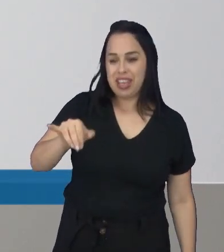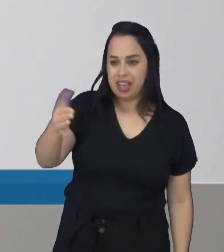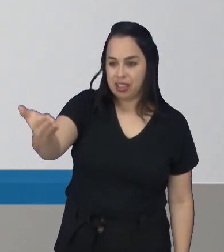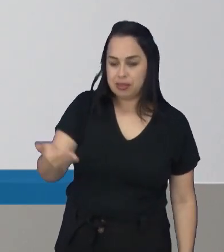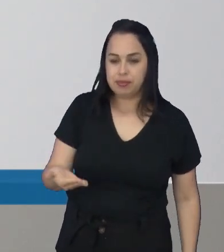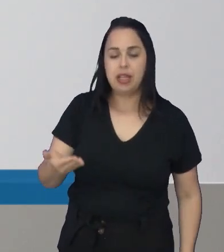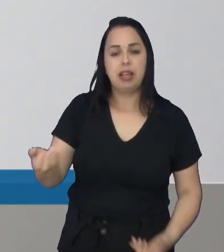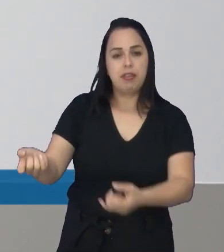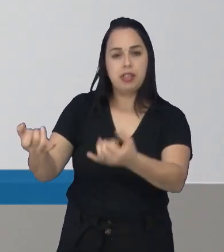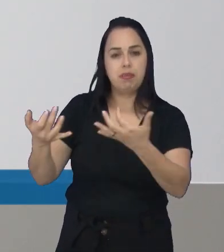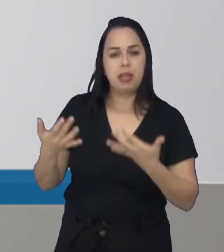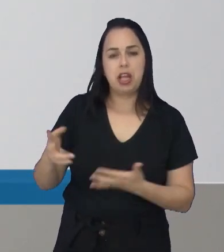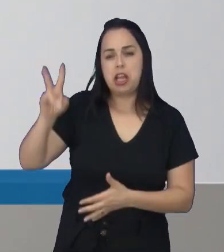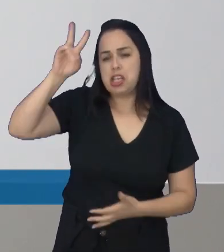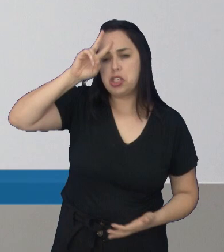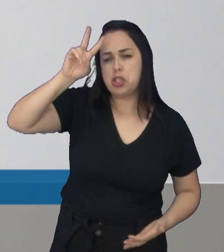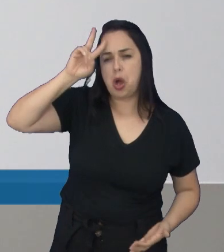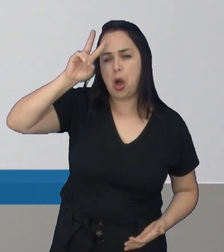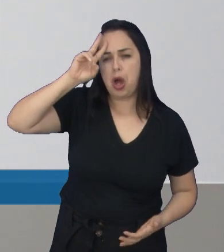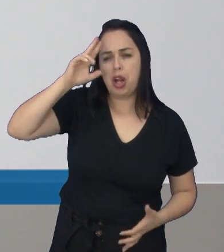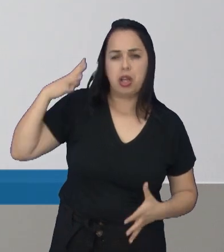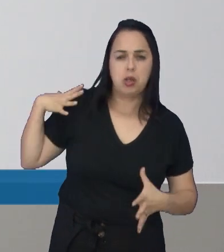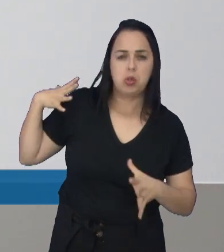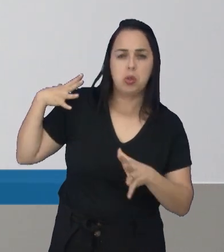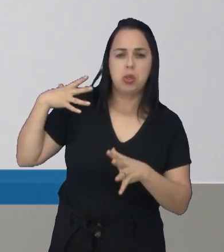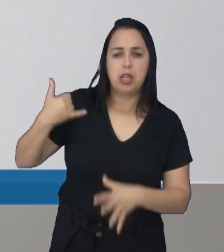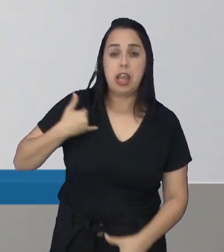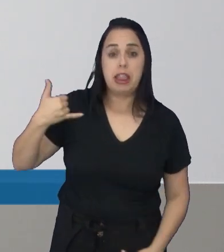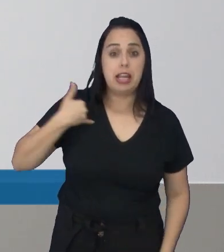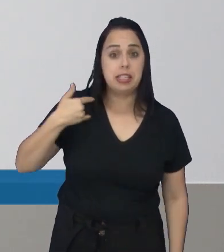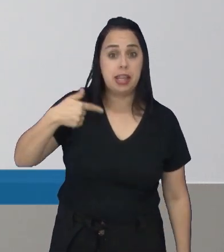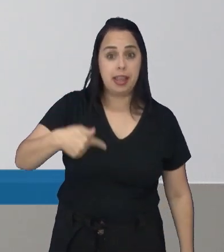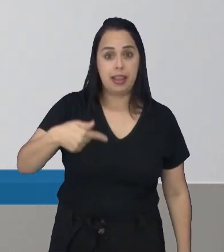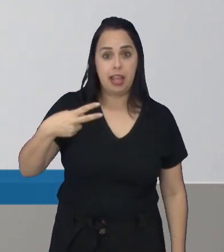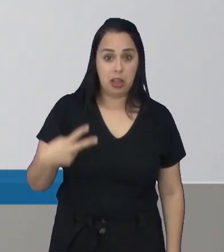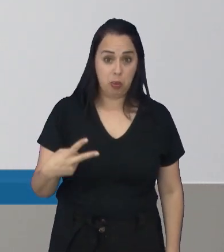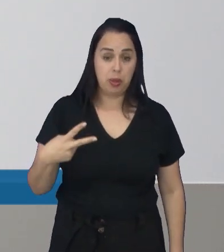parte de sua história aí do 72 anos né